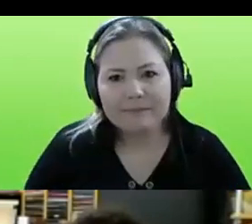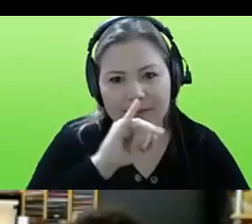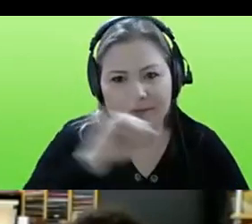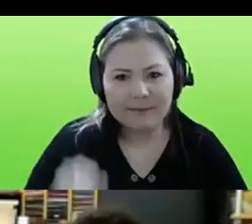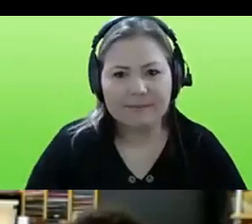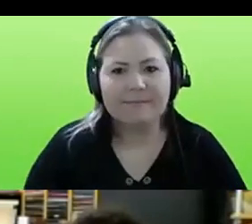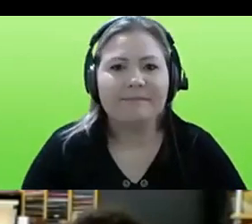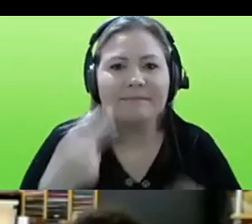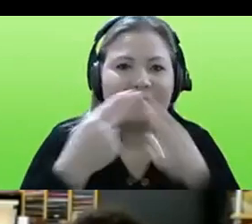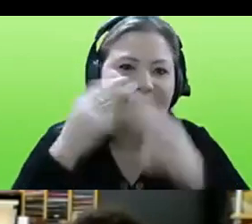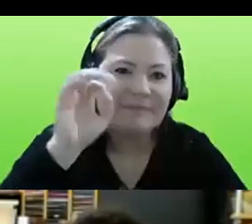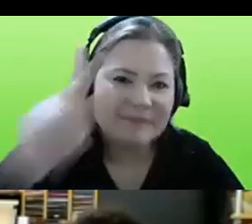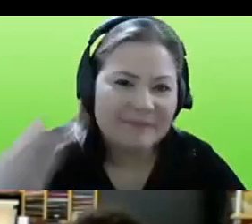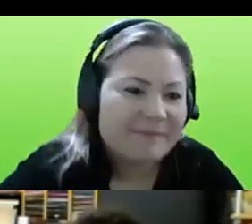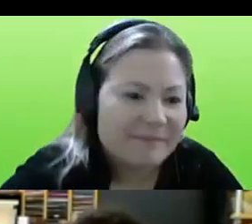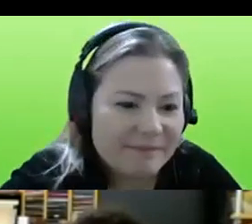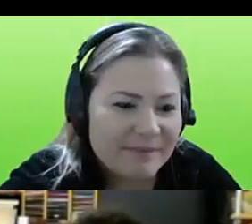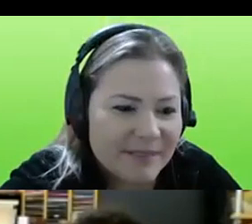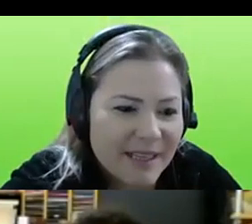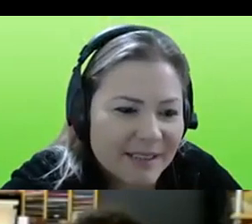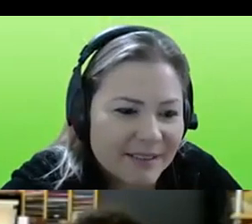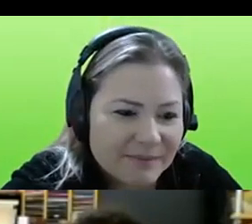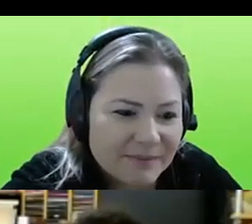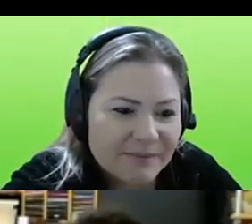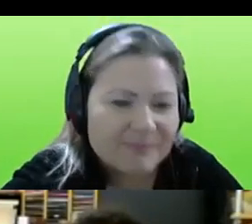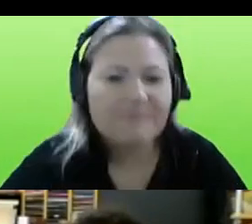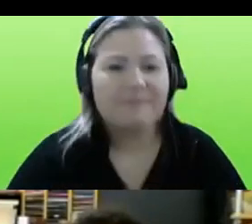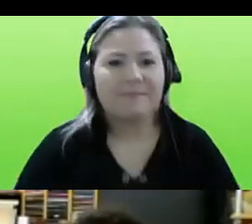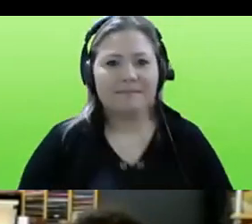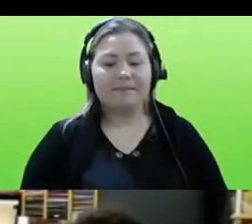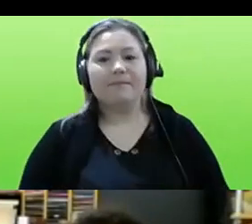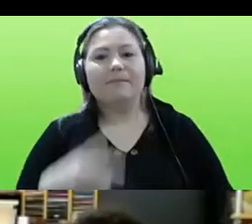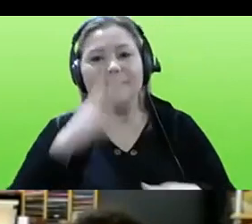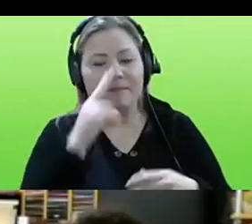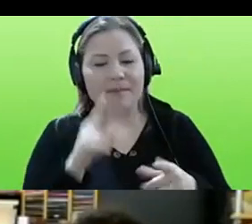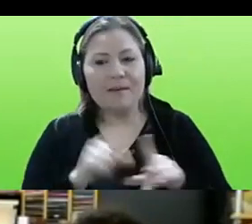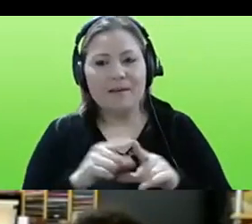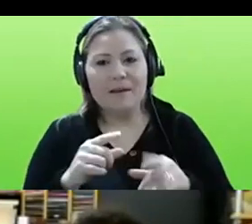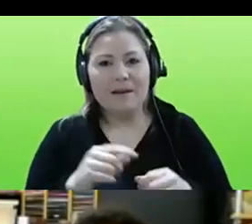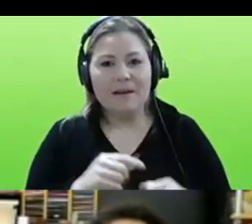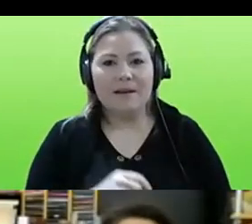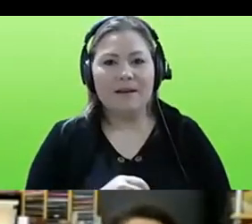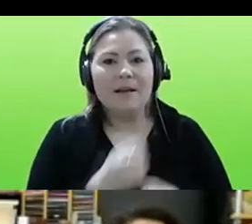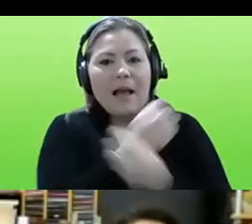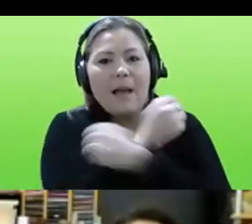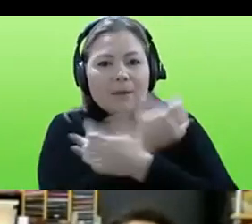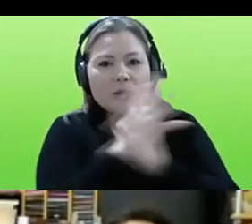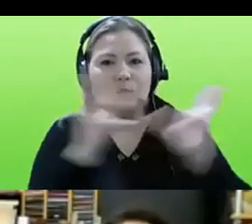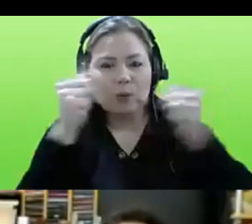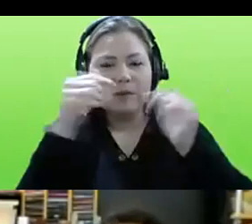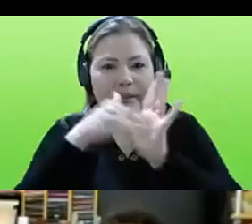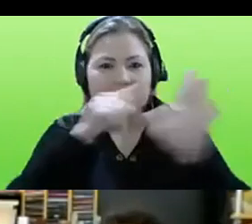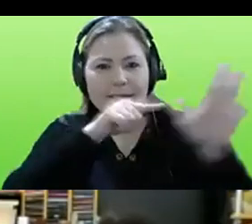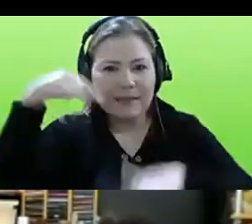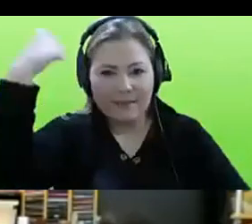Então, pessoal, olha, continuando, eu tinha colocado aqui para... Um abraço, então, a todos vocês e até semana que vem.